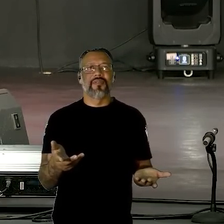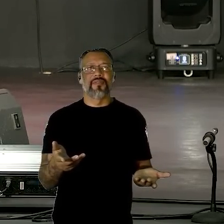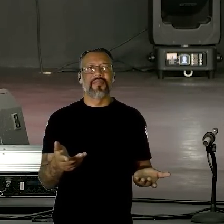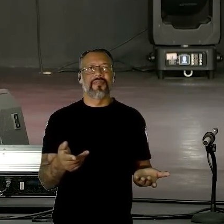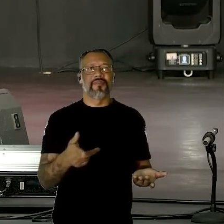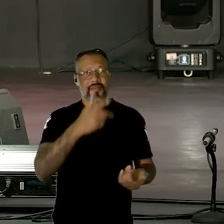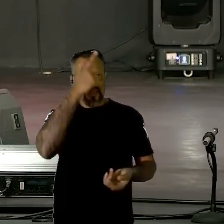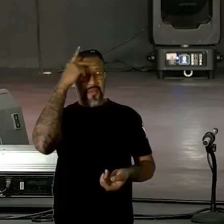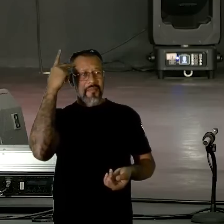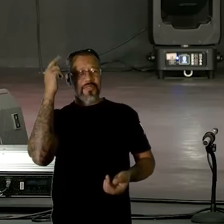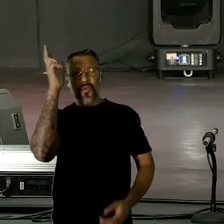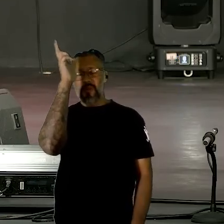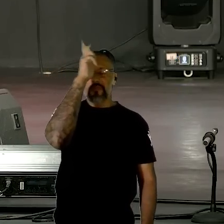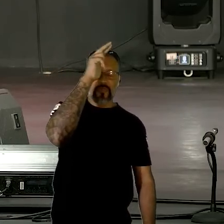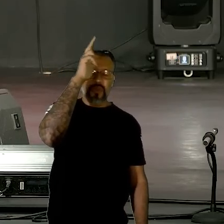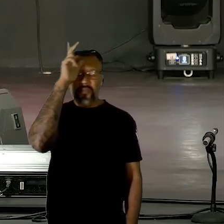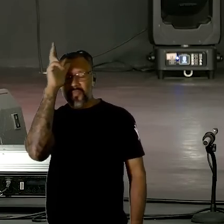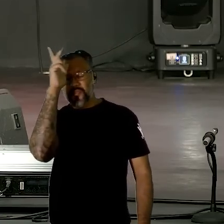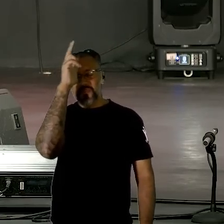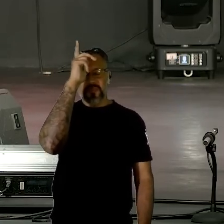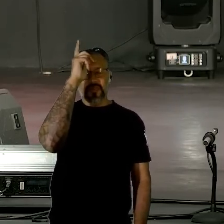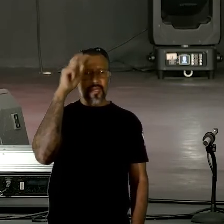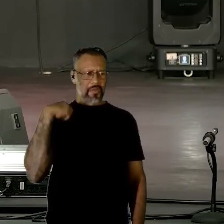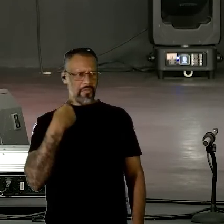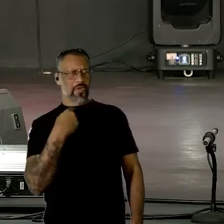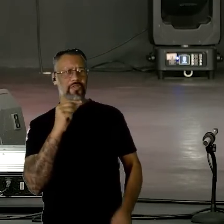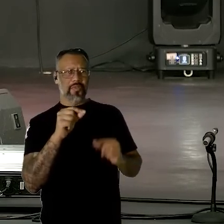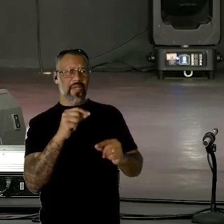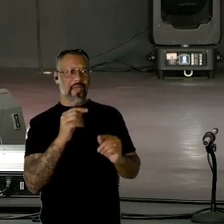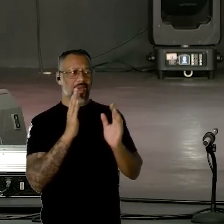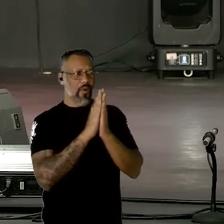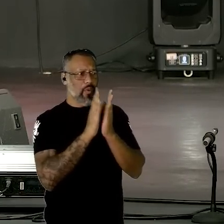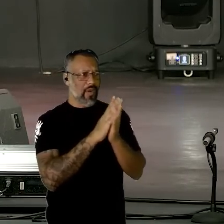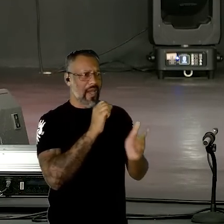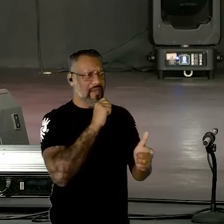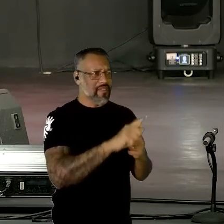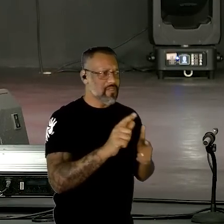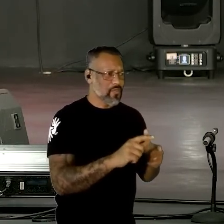ele não vai entender nada do que aconteceu quando ele vai embora vai vir sete Peões do cara se mata